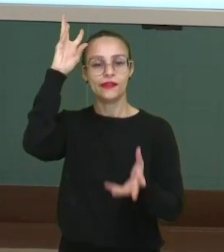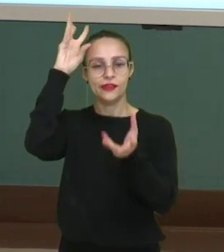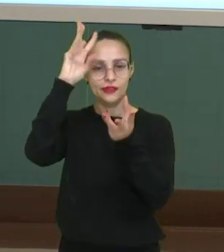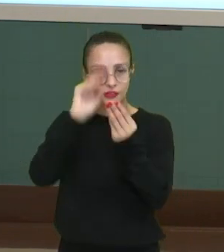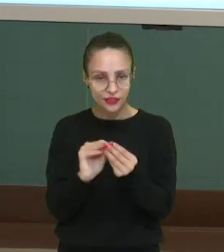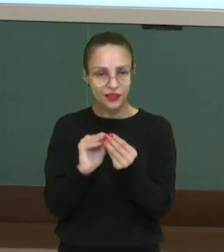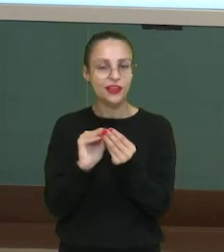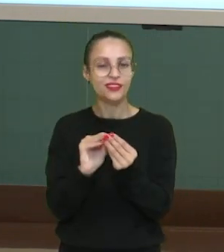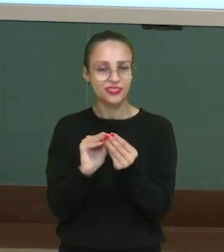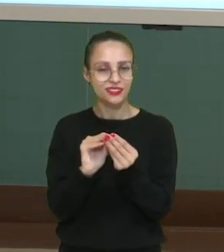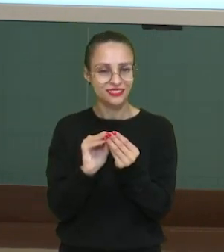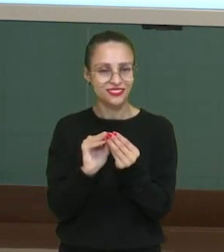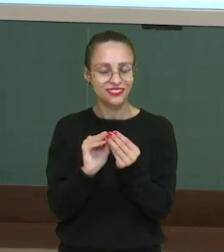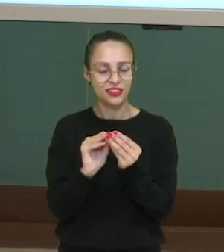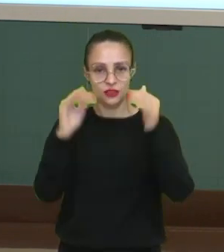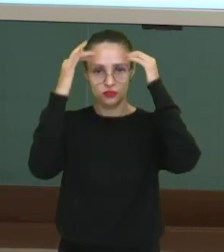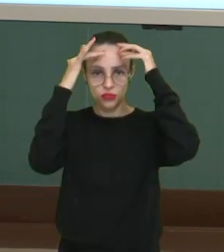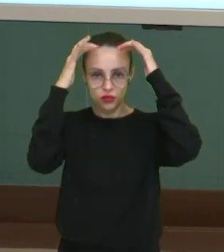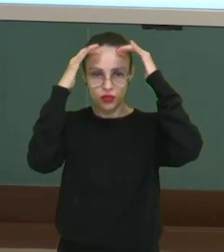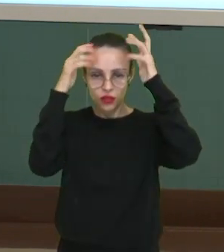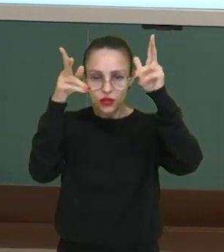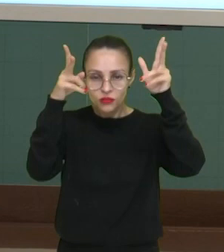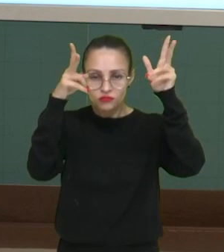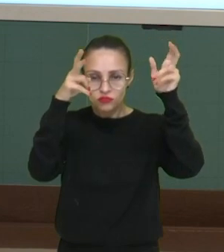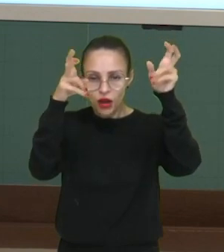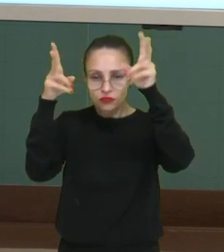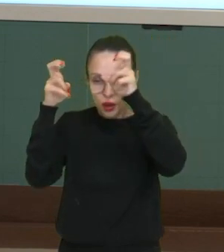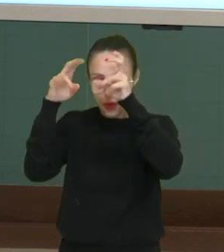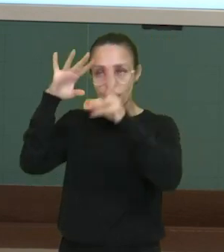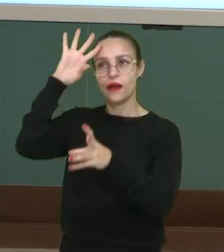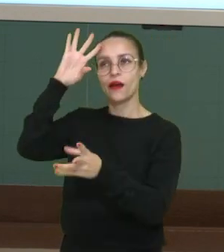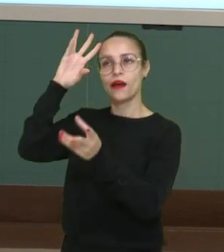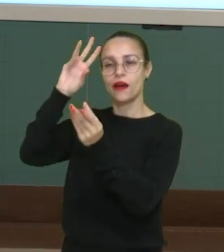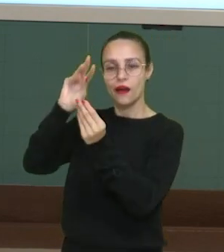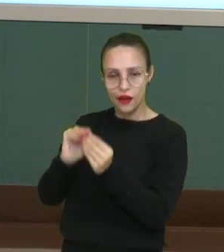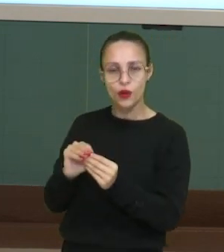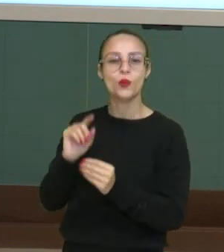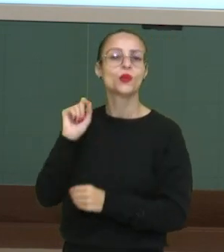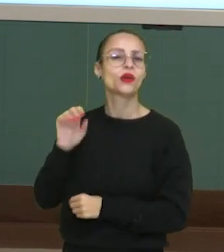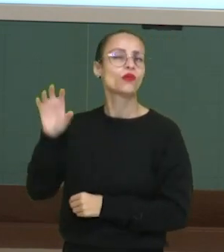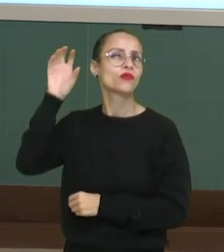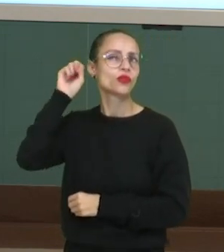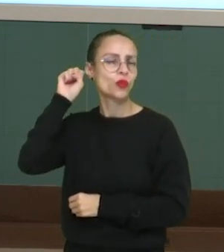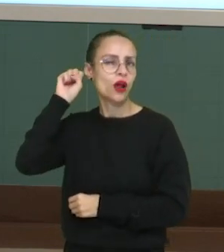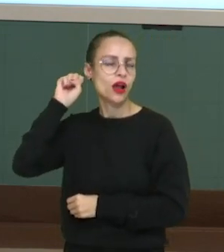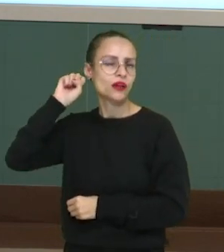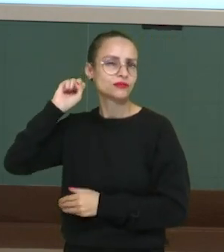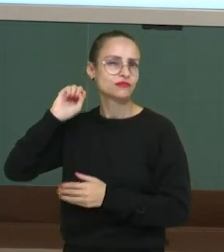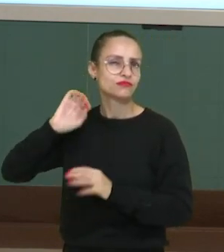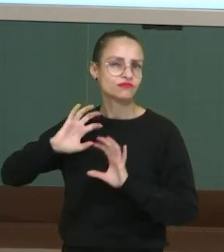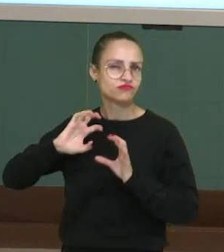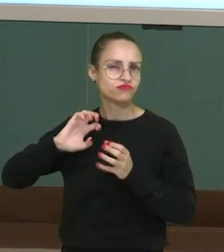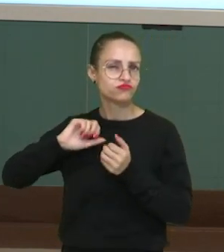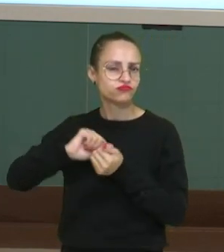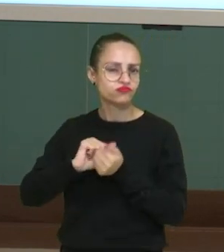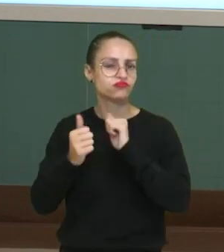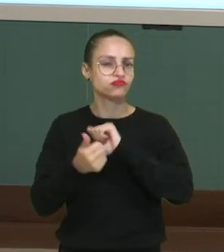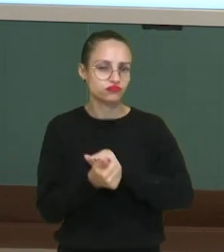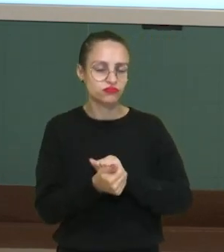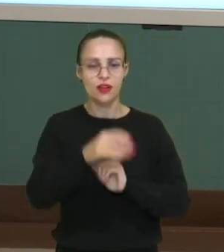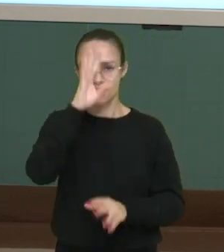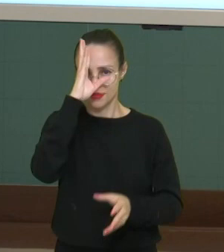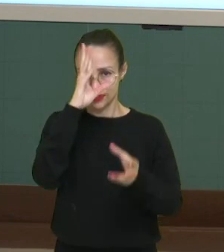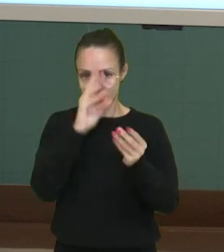interpretar esses estímulos. Você vai entender o que está ouvindo. Você vai compreender o que você